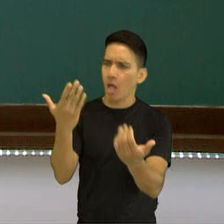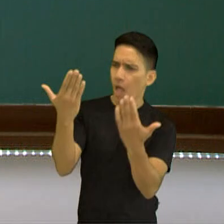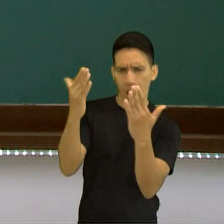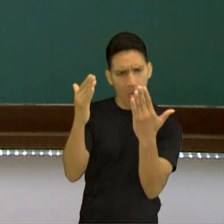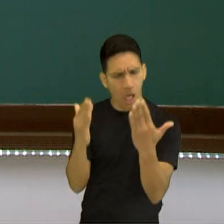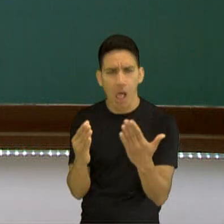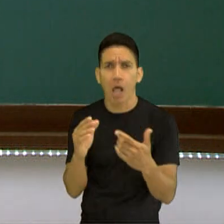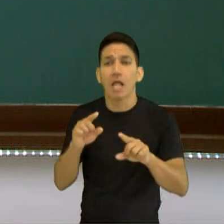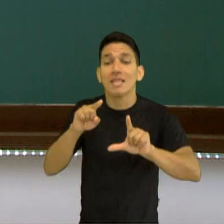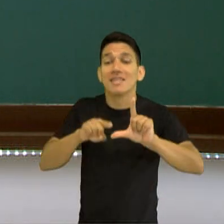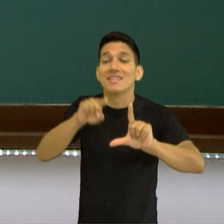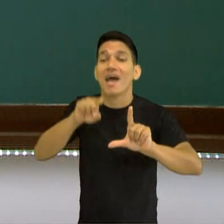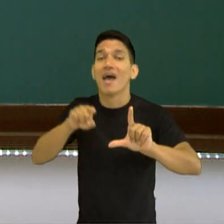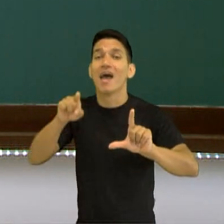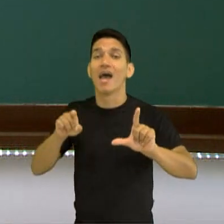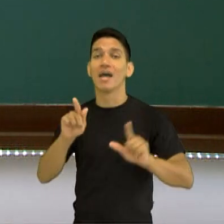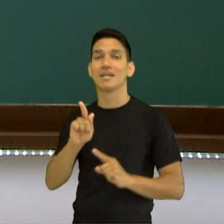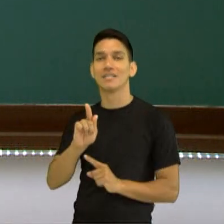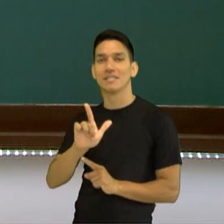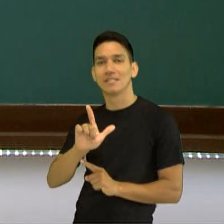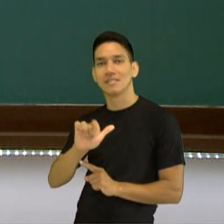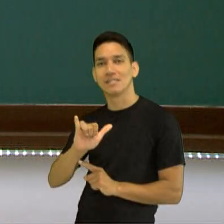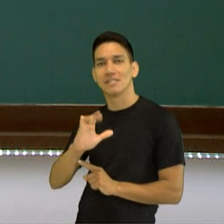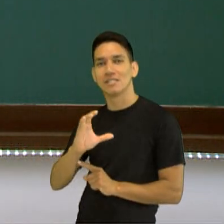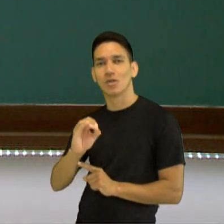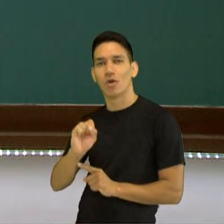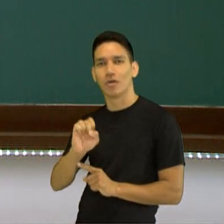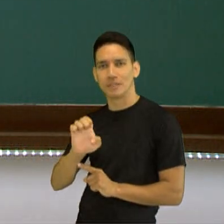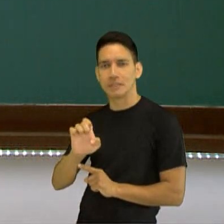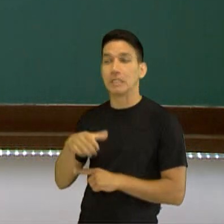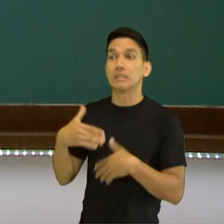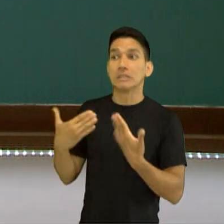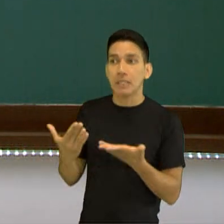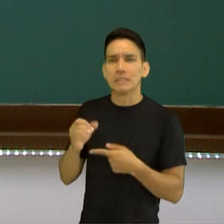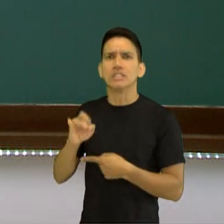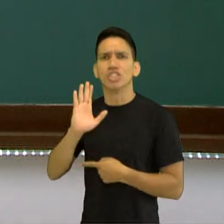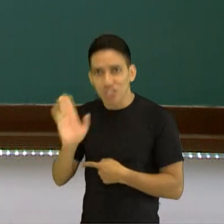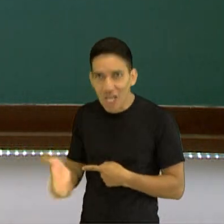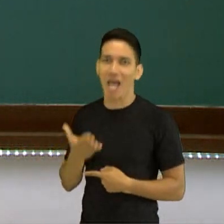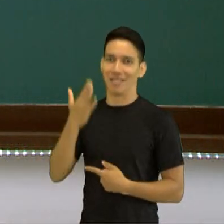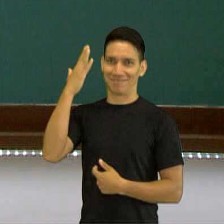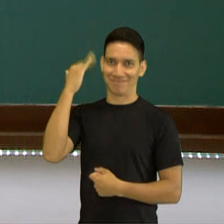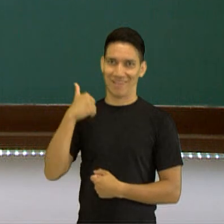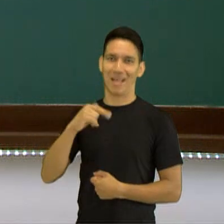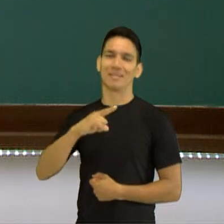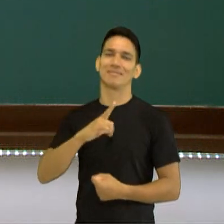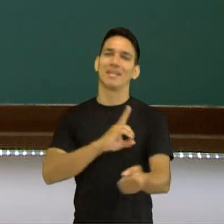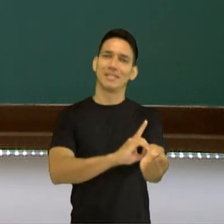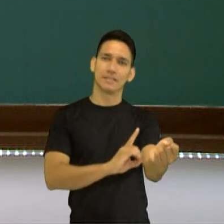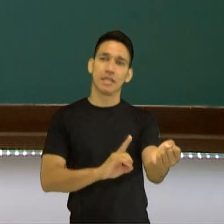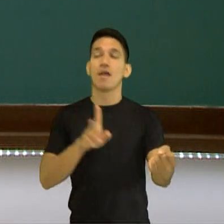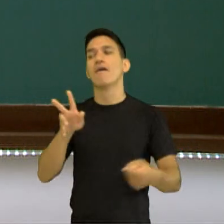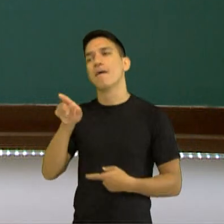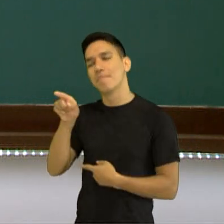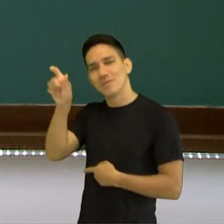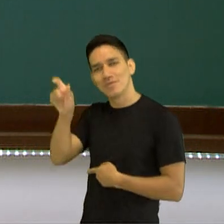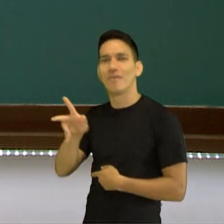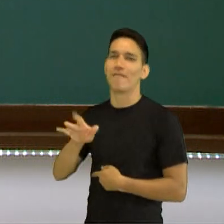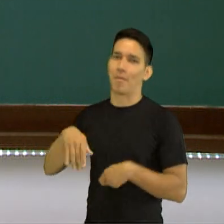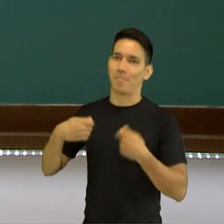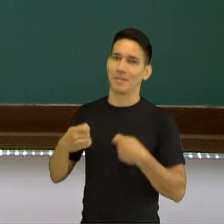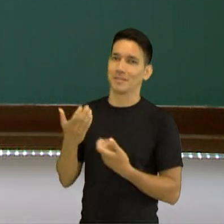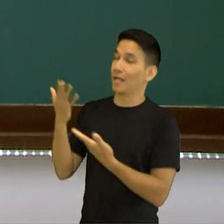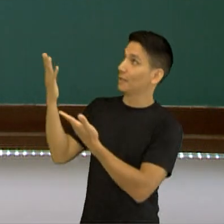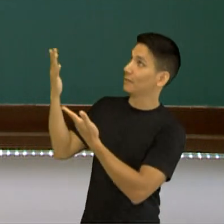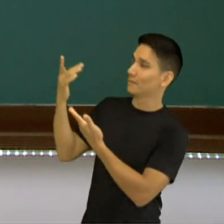taxas de glicose sanguínea dela. Se ela já tem o diagnóstico confirmado de diabetes, essa pessoa vai precisar ter um aparelhinho